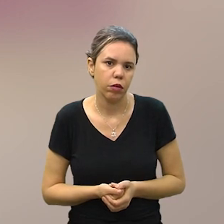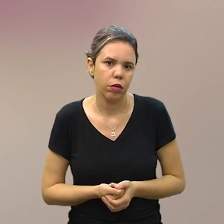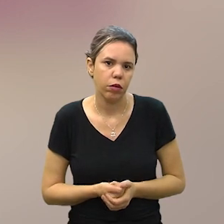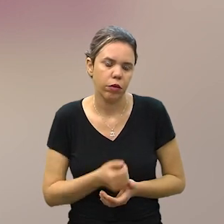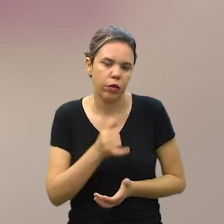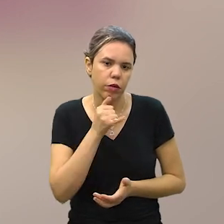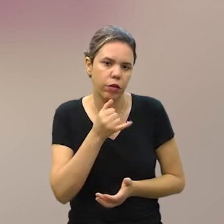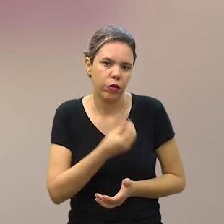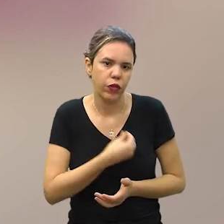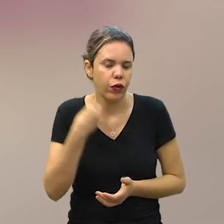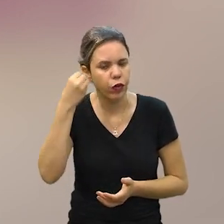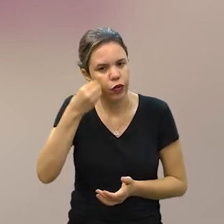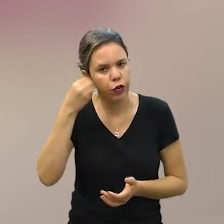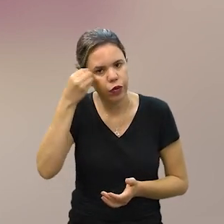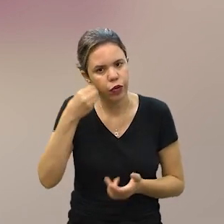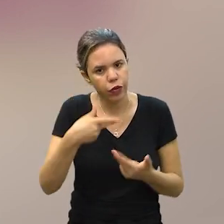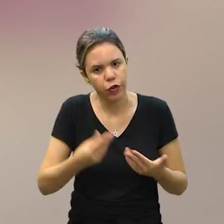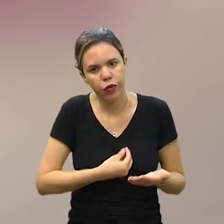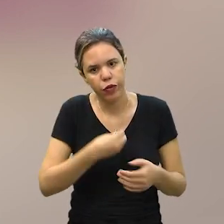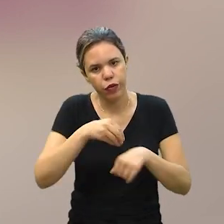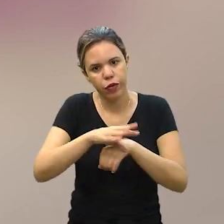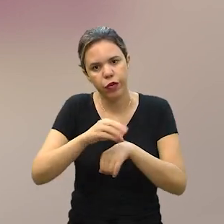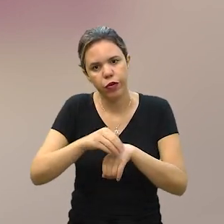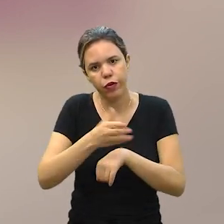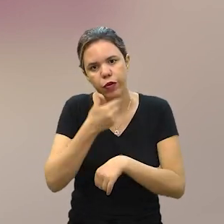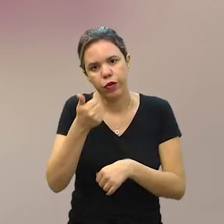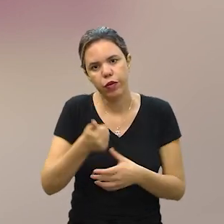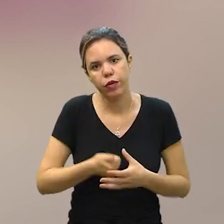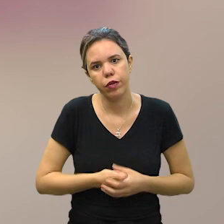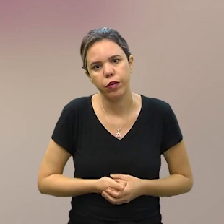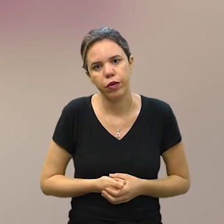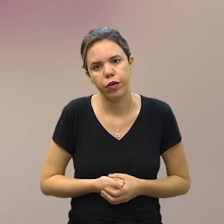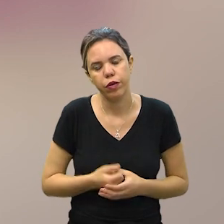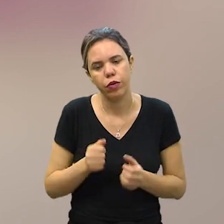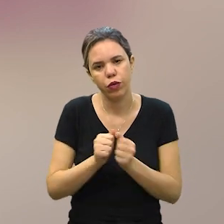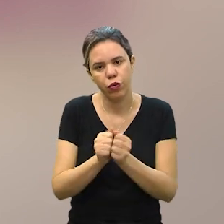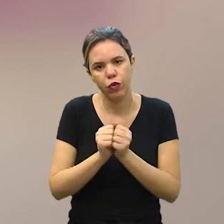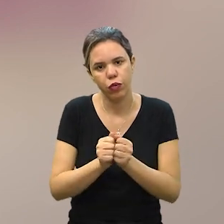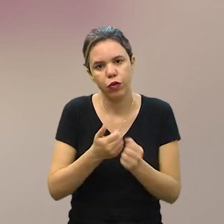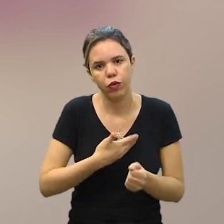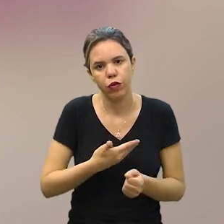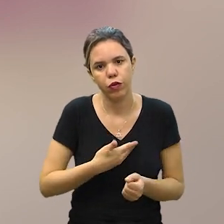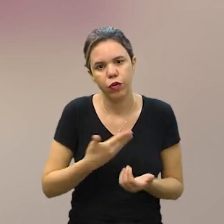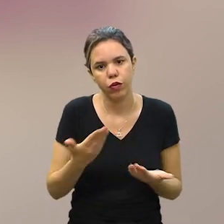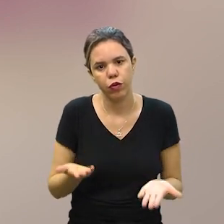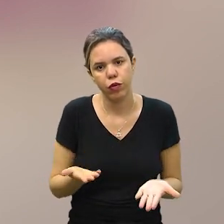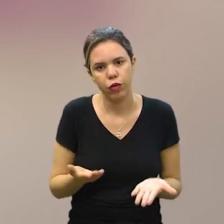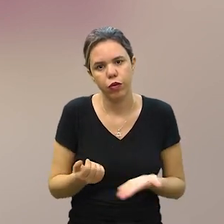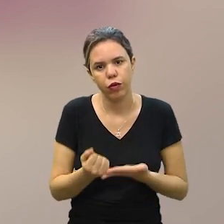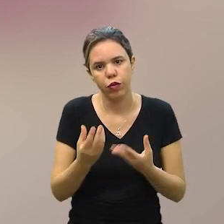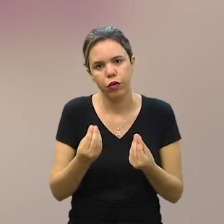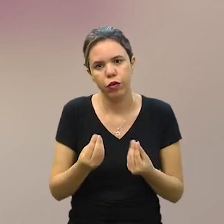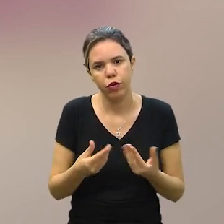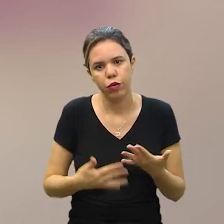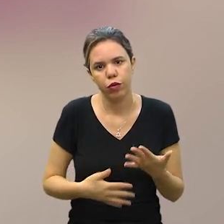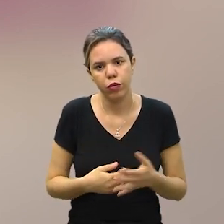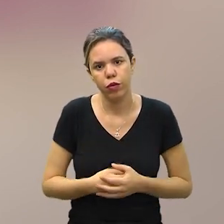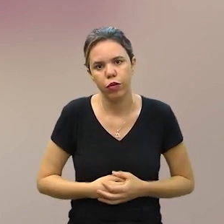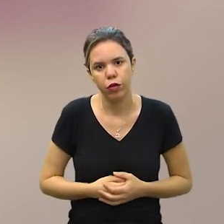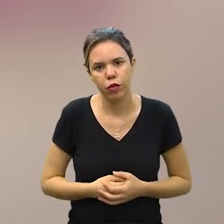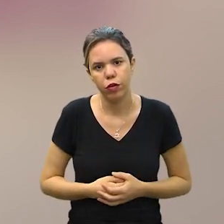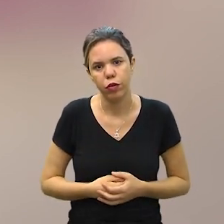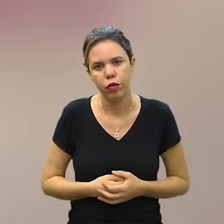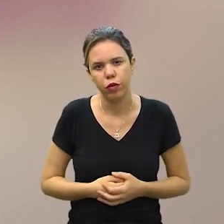como se diz, vivenciar aquilo que a vida tem de melhor, né? Na companhia dos amigos. E isso contribui